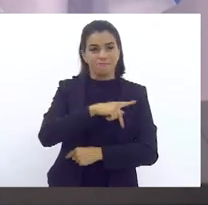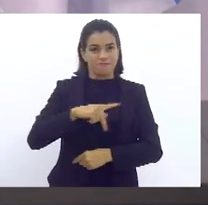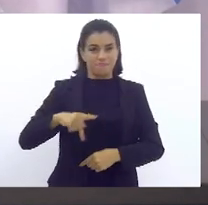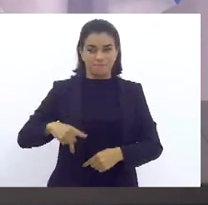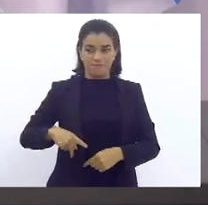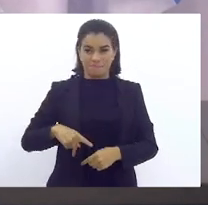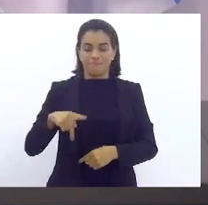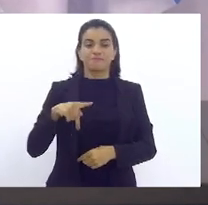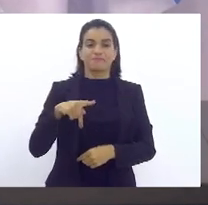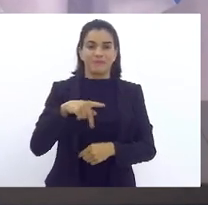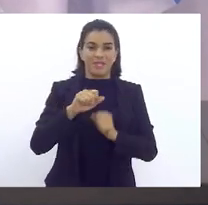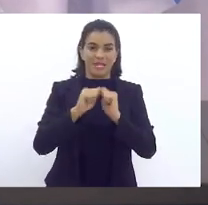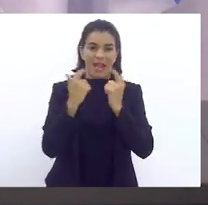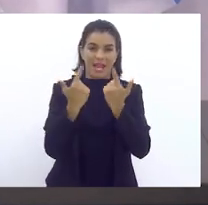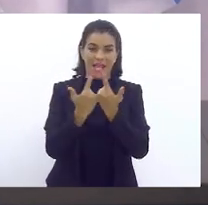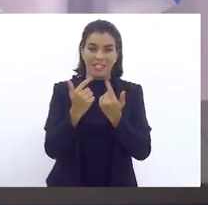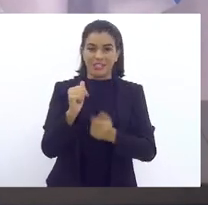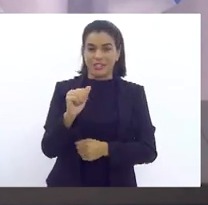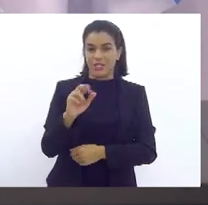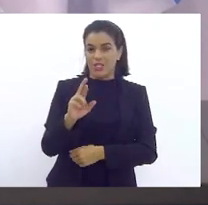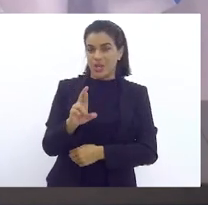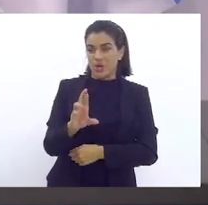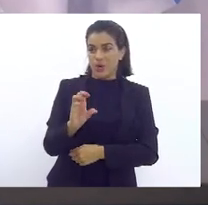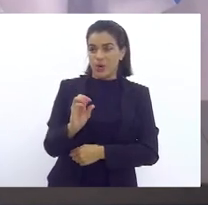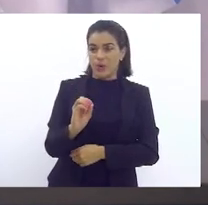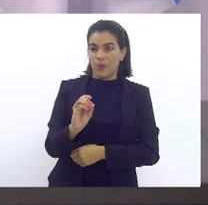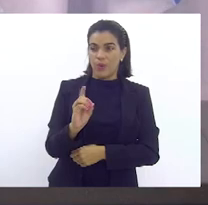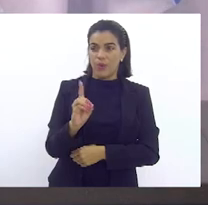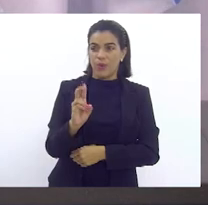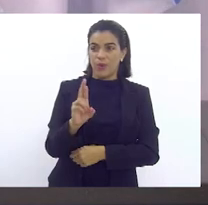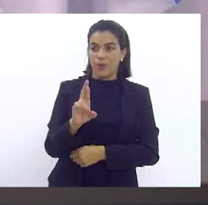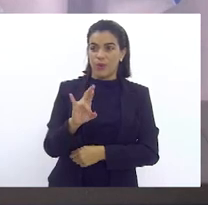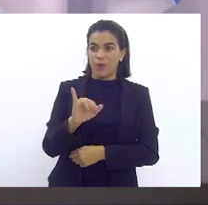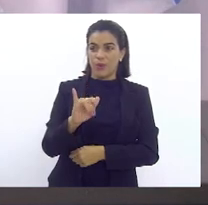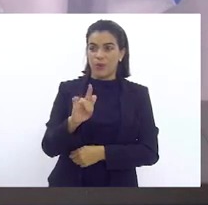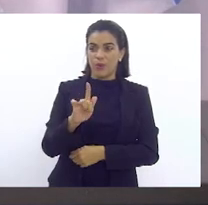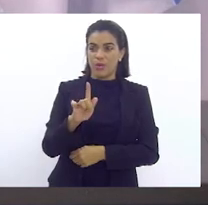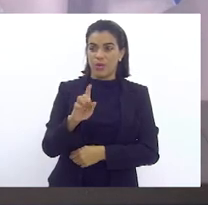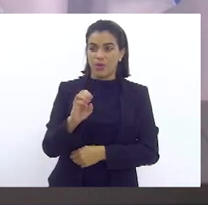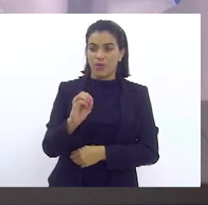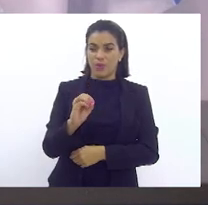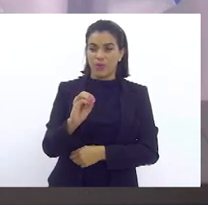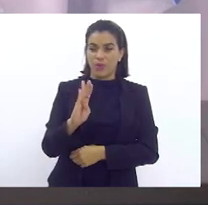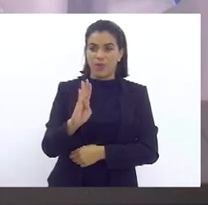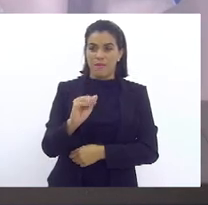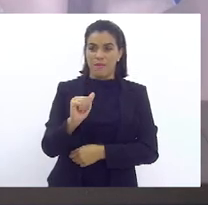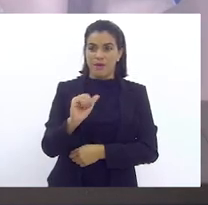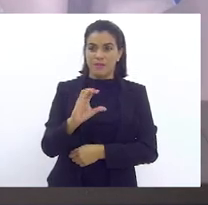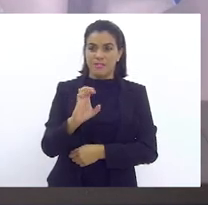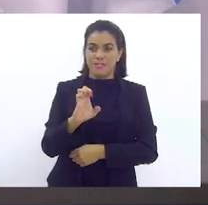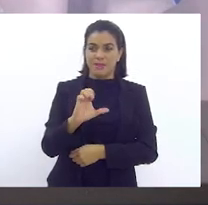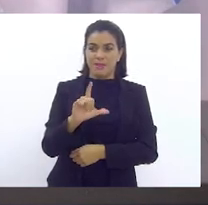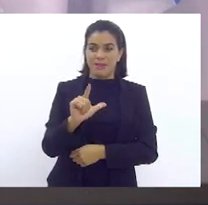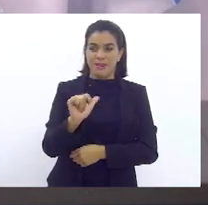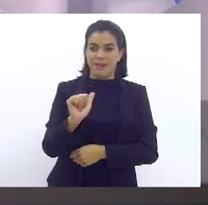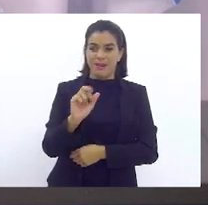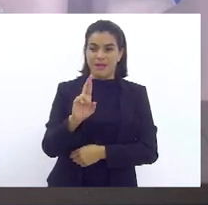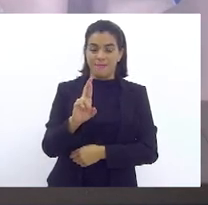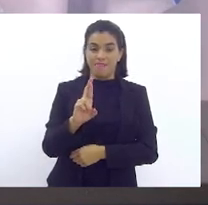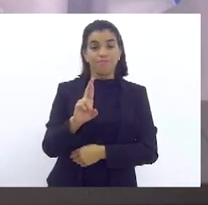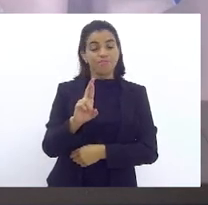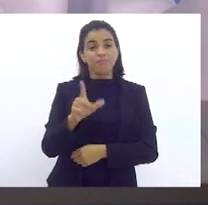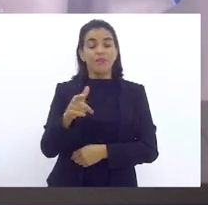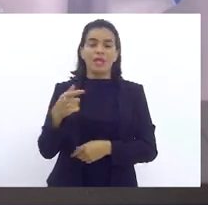Rodrigo Bacelar para que a gente tivesse uma sala que trouxesse eh esse elemento tão central de